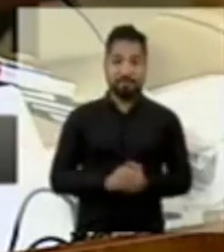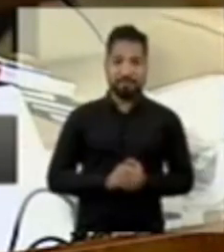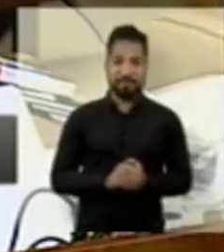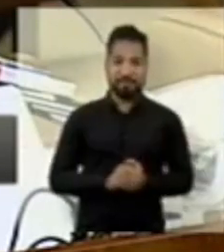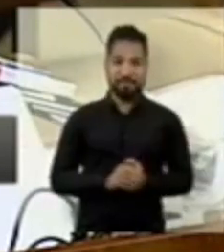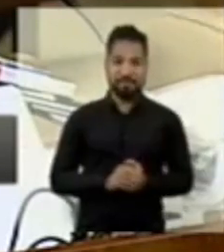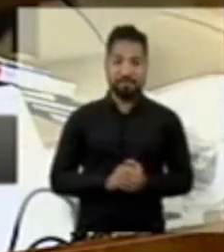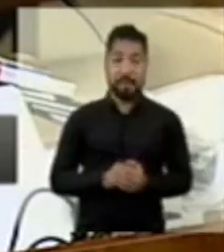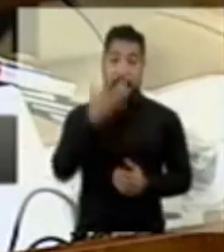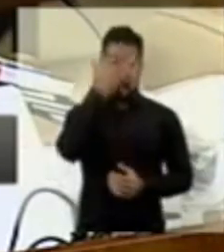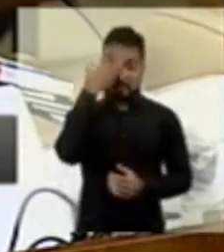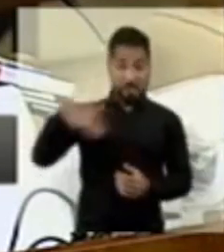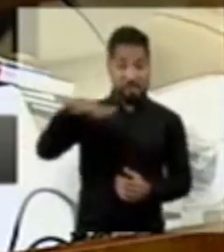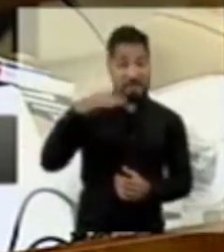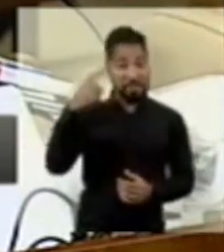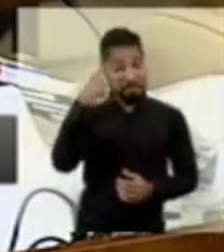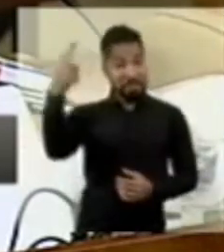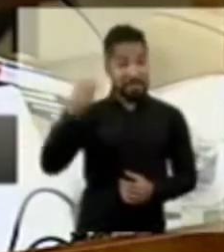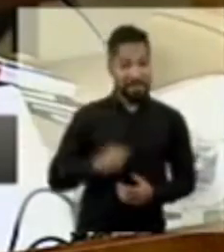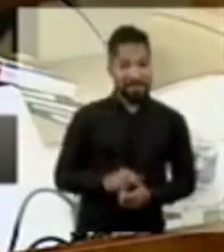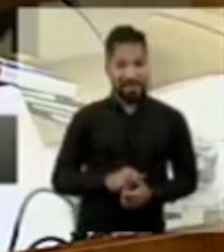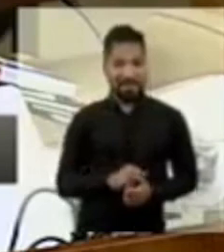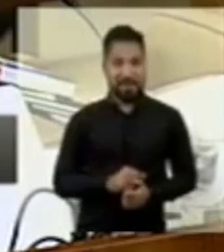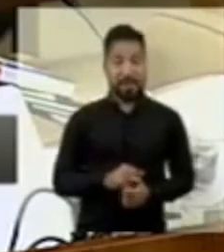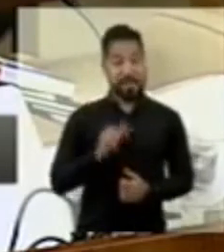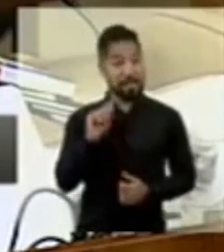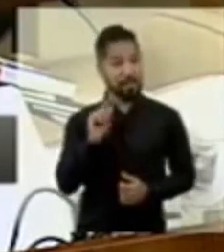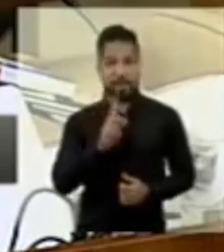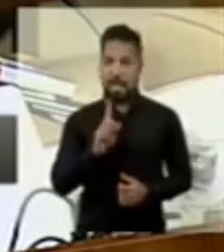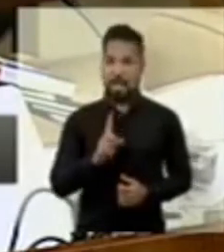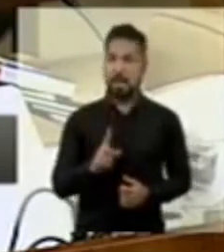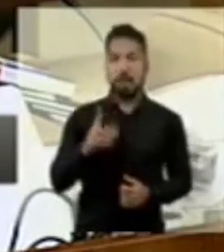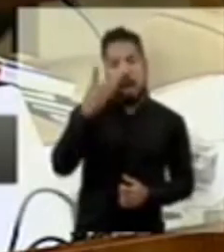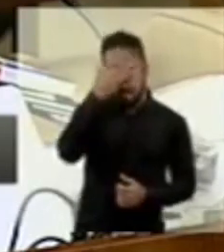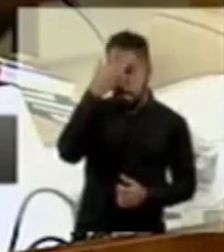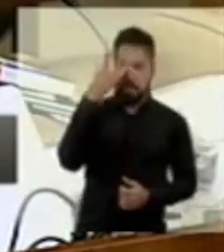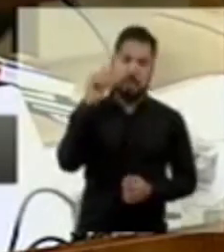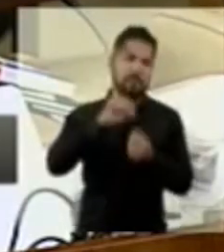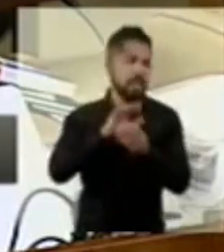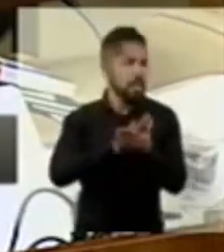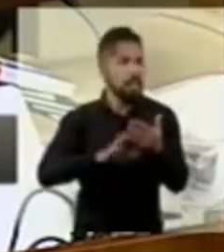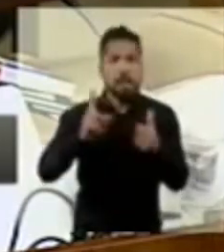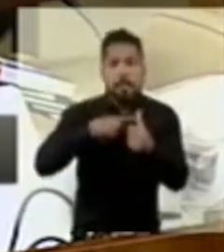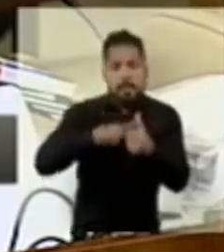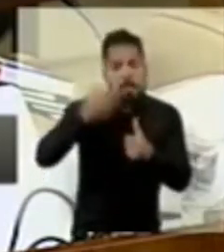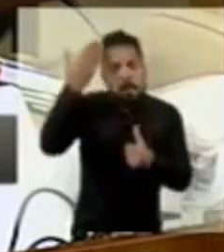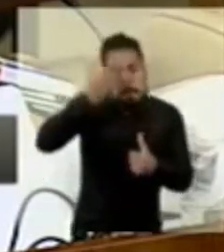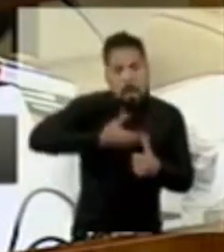para quem ache que o princípio da presunção de inocência impede